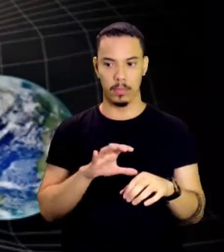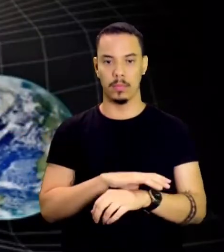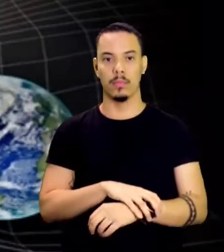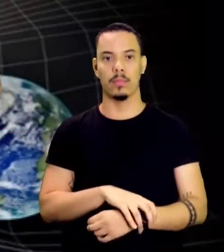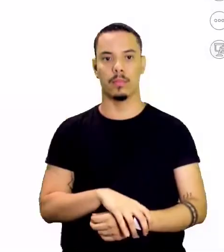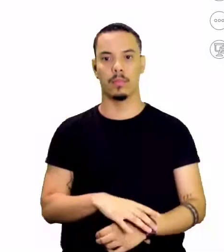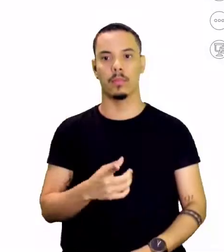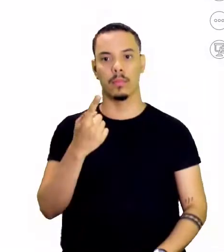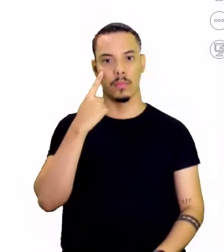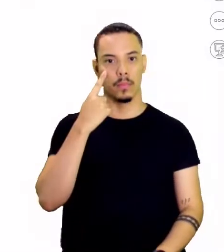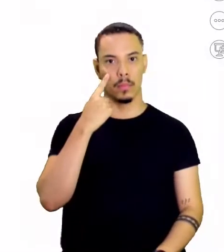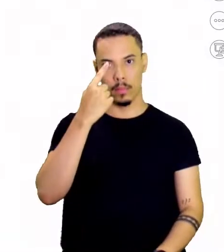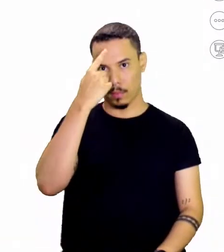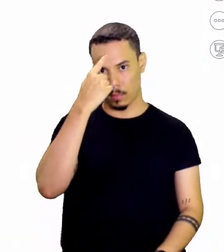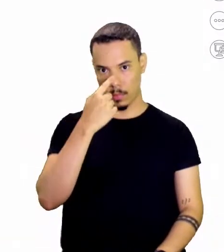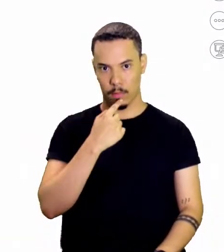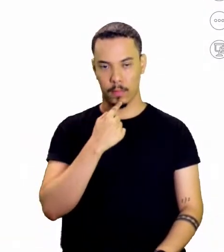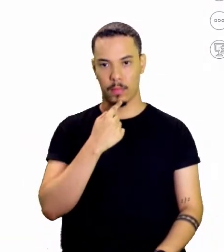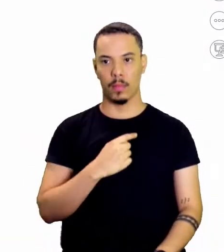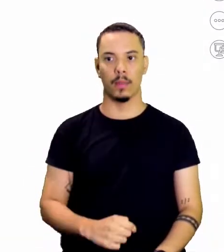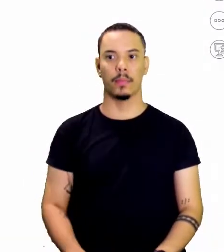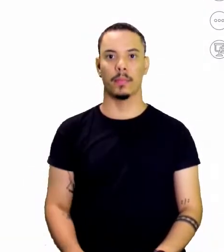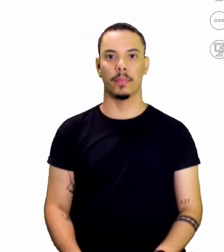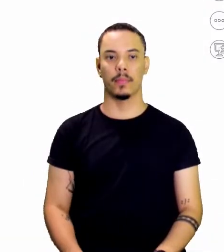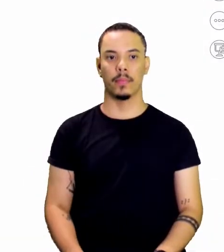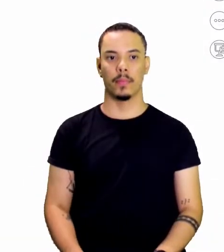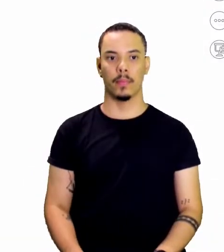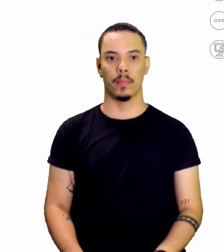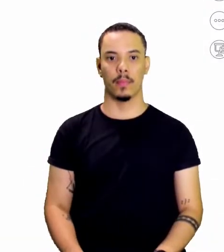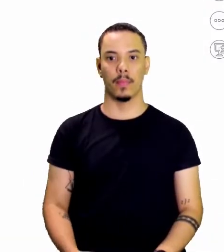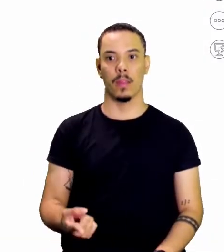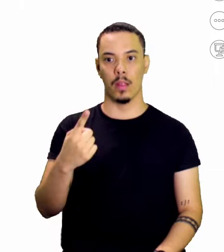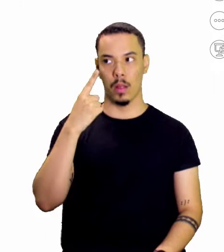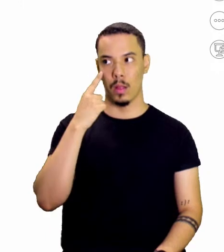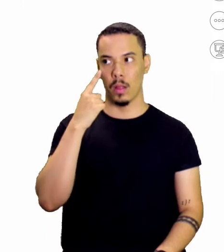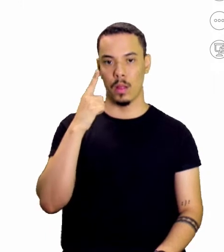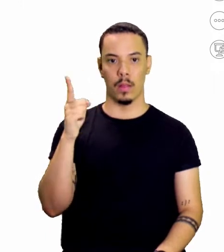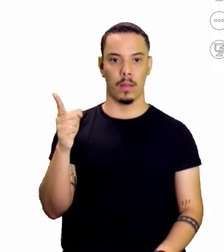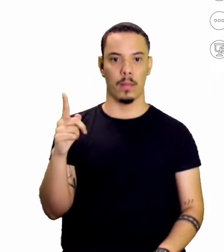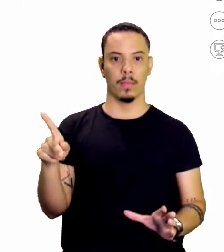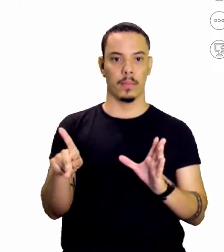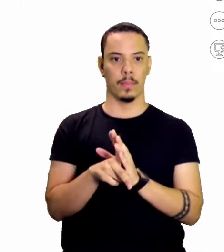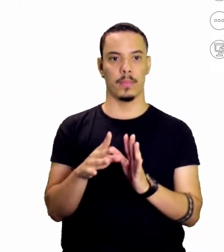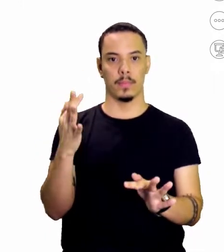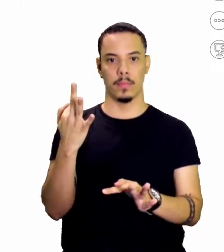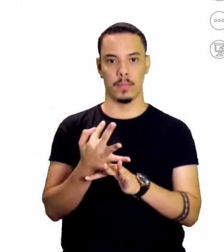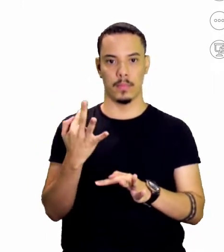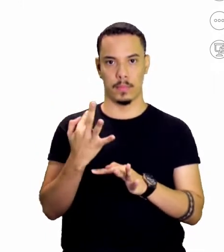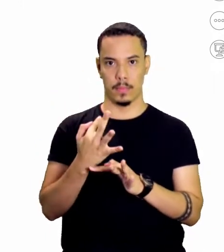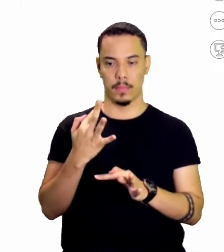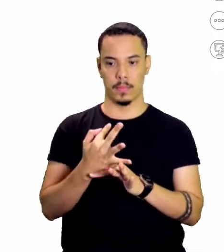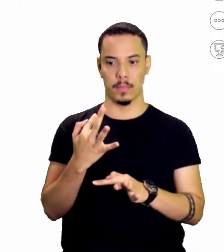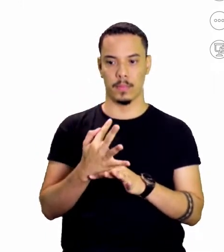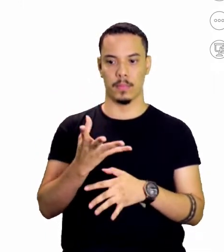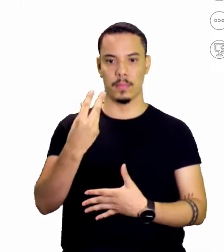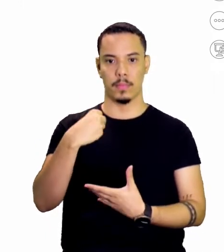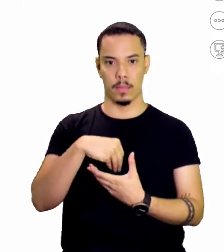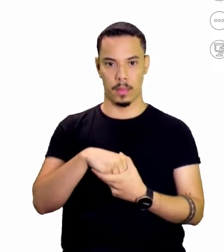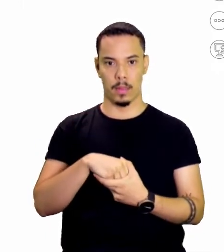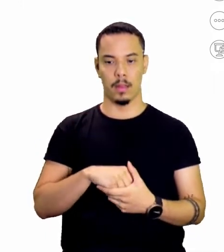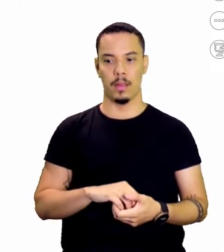vamos ver a figura a seguir pessoal Olha só então tá aí olha só que figurinha o teco-teco da física né